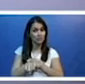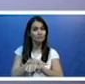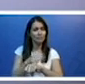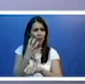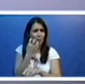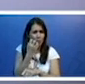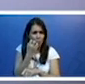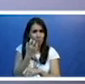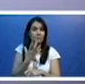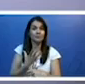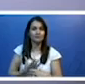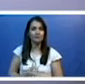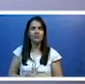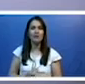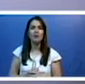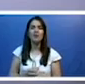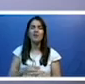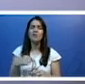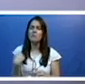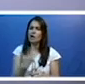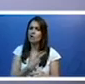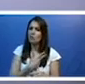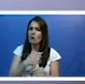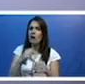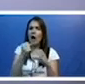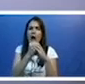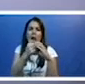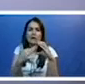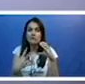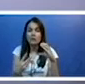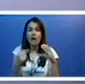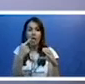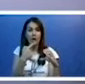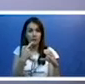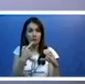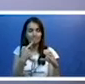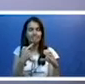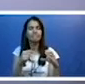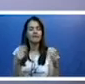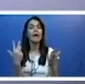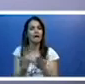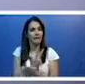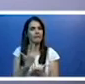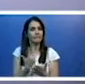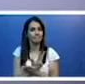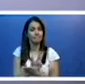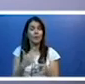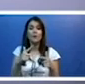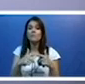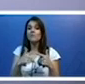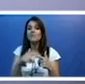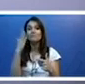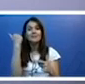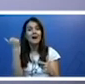Porém, classificar uma substância pelo sabor pode levar a erros, já que nem todo sabor adstringente